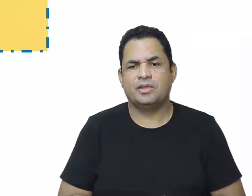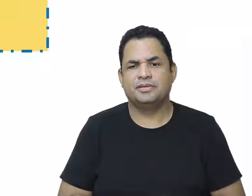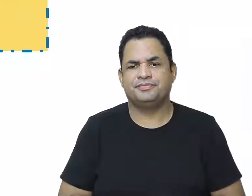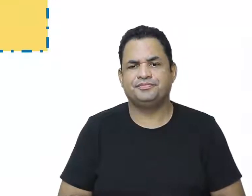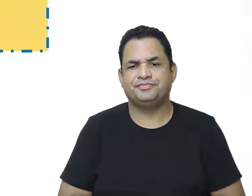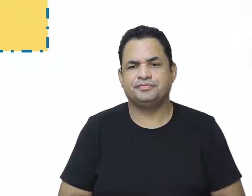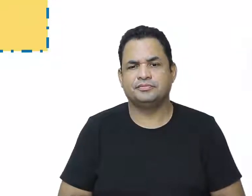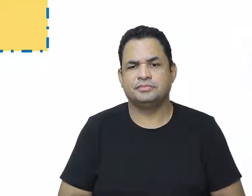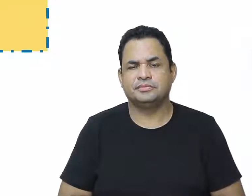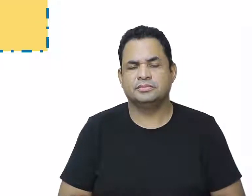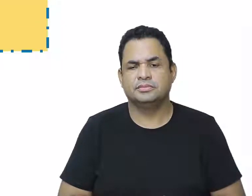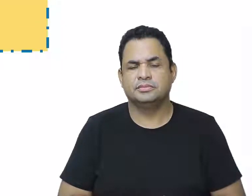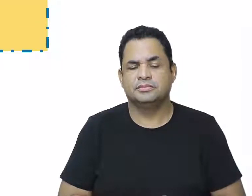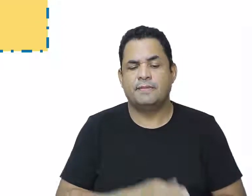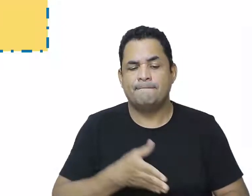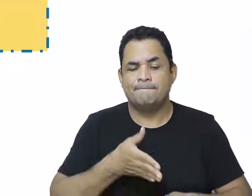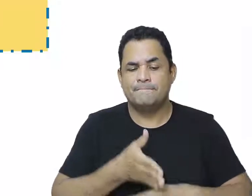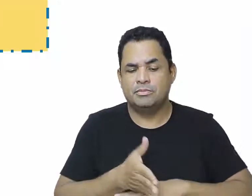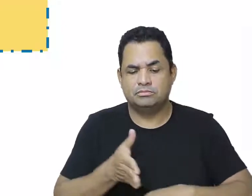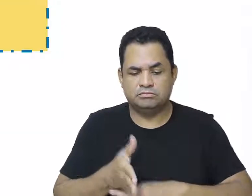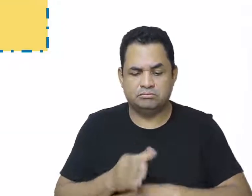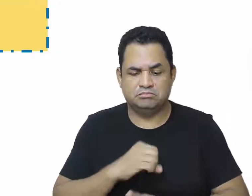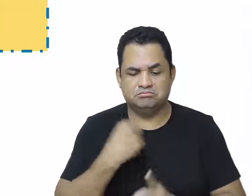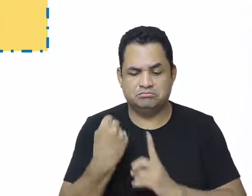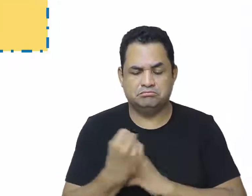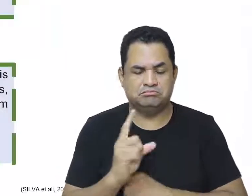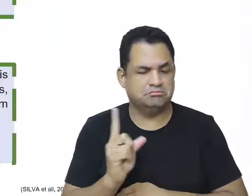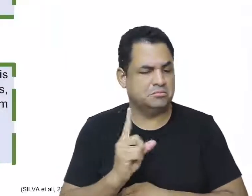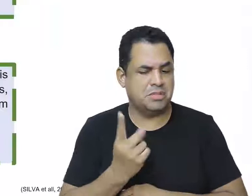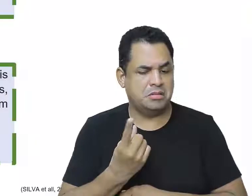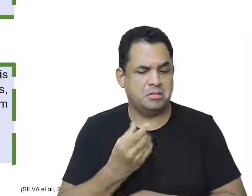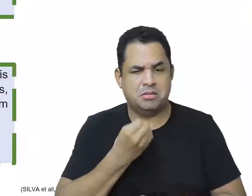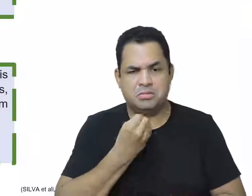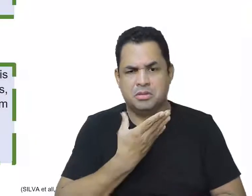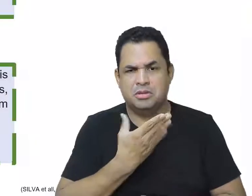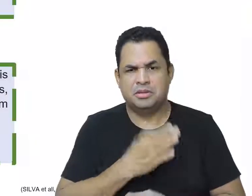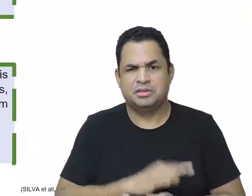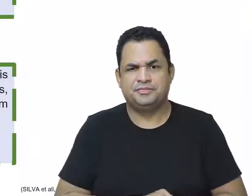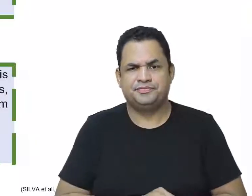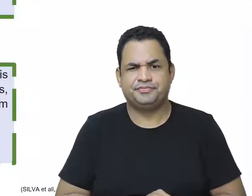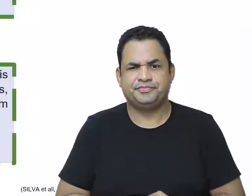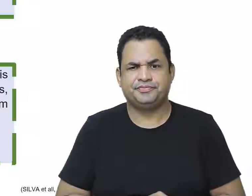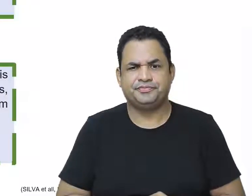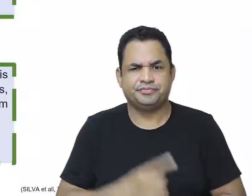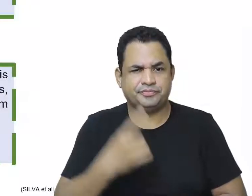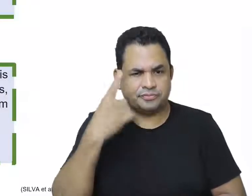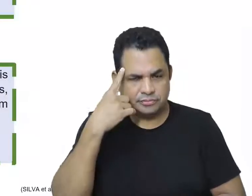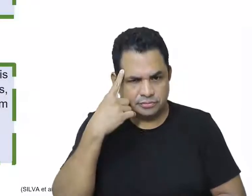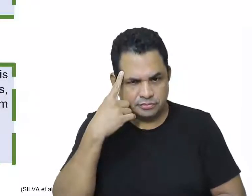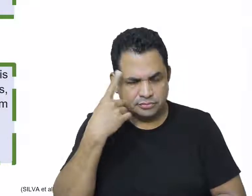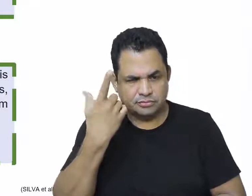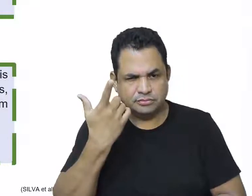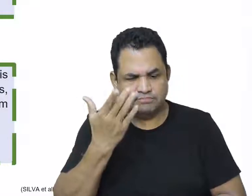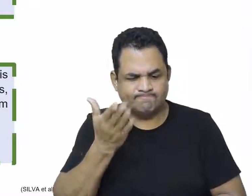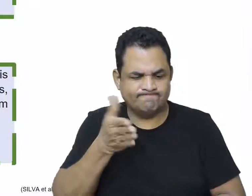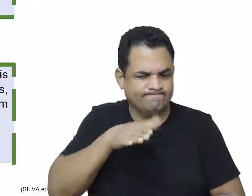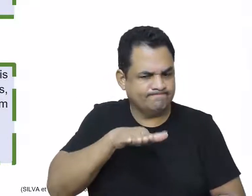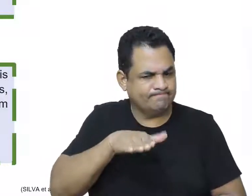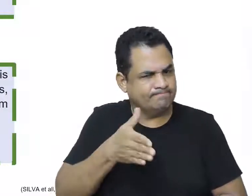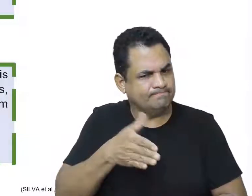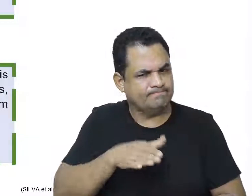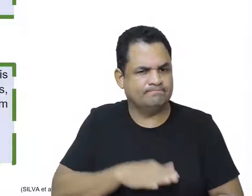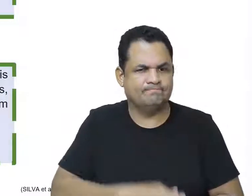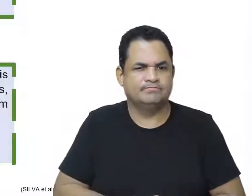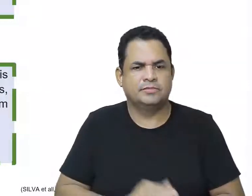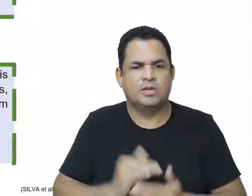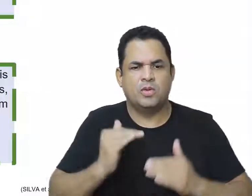a participação social não era muito boa. Então a gente foi pensando nesse meio termo, né, que